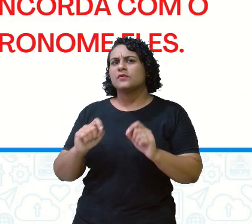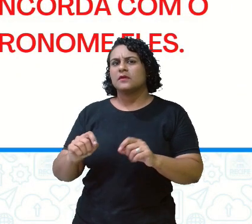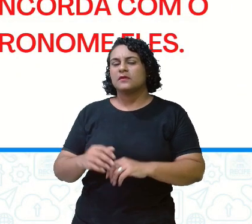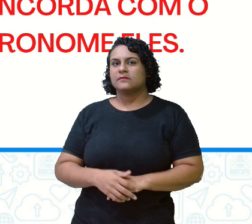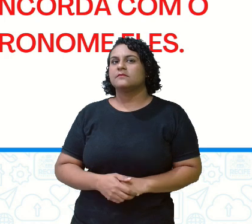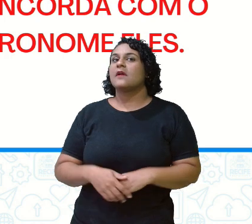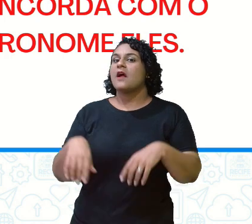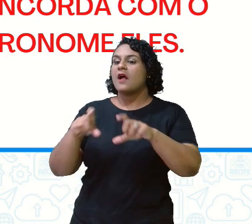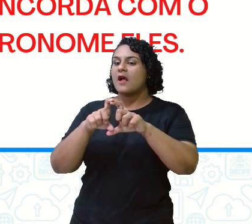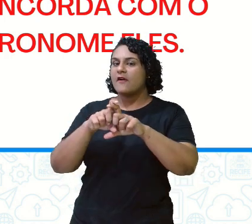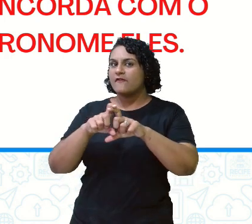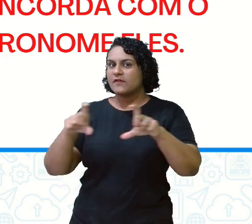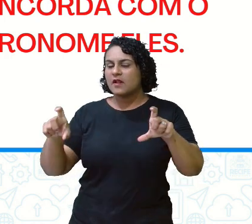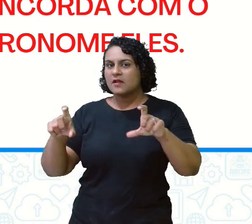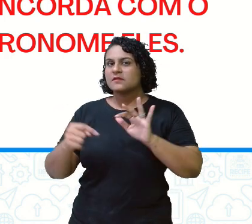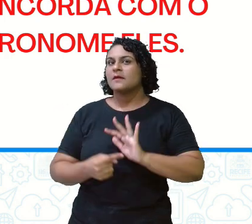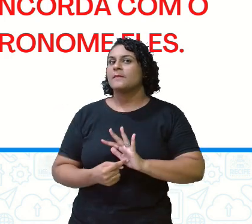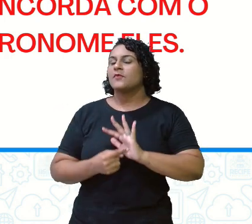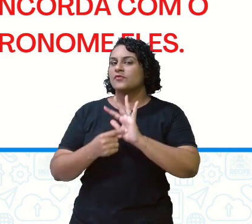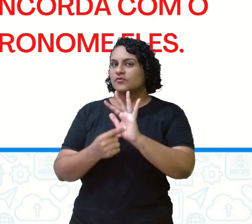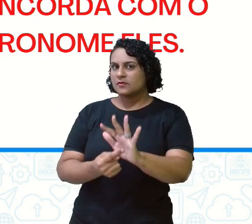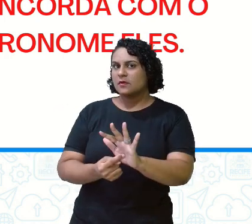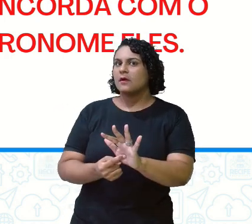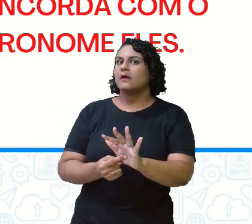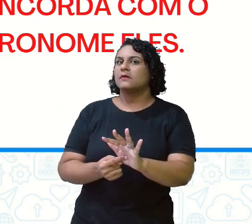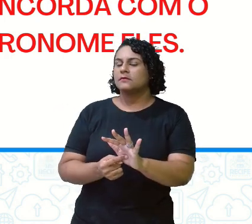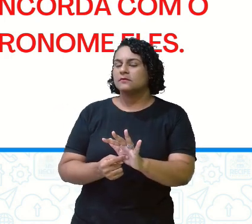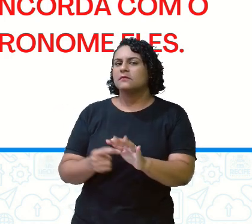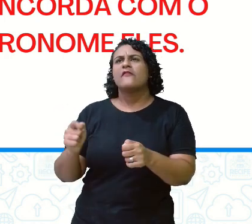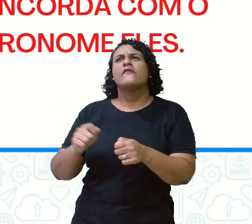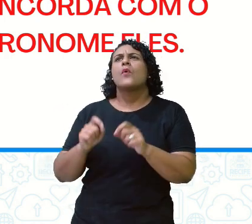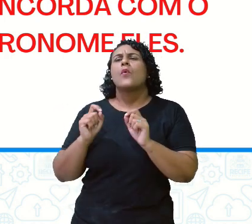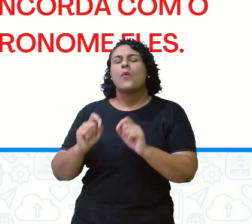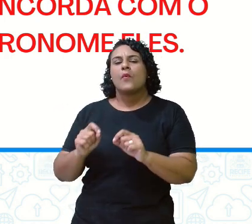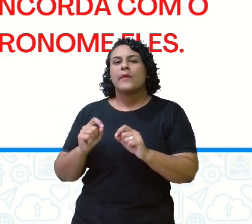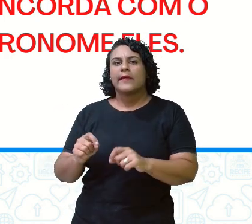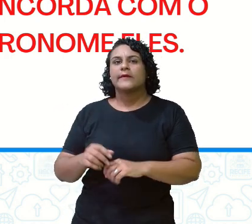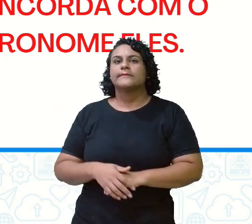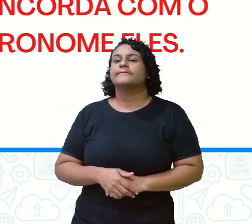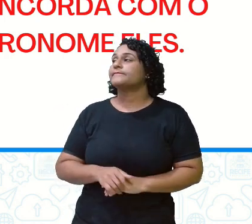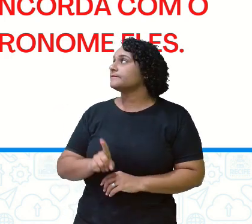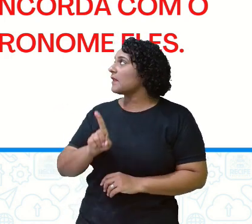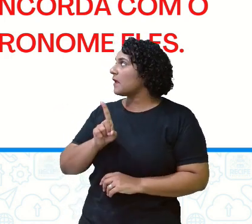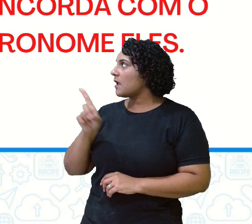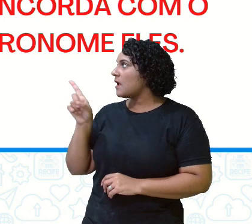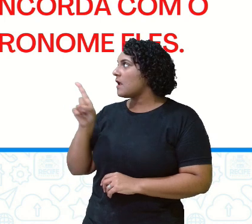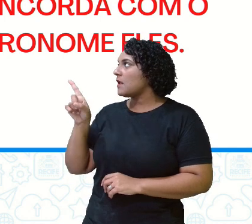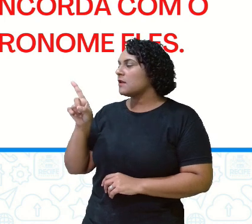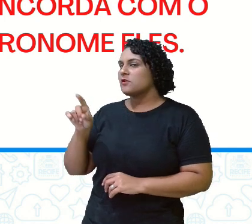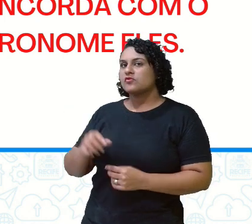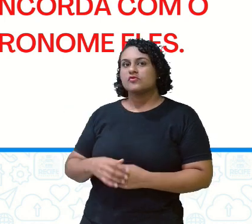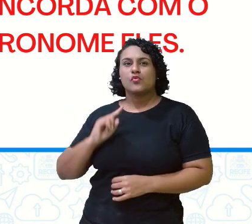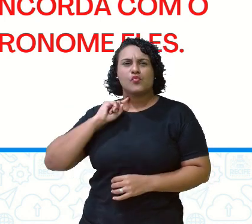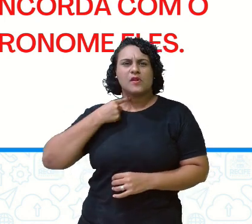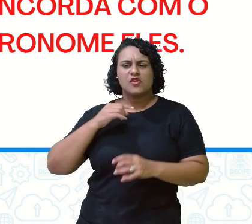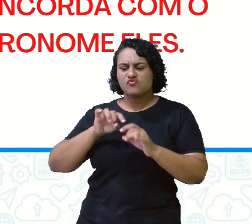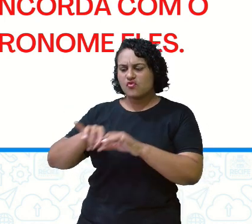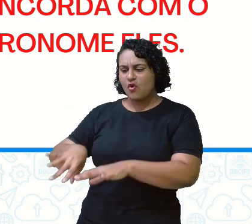frase está dizendo o que é que elas estão fazendo. Olha só. Eles jogam o